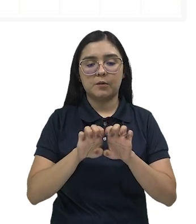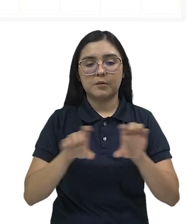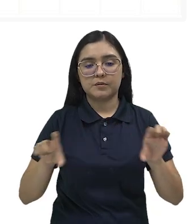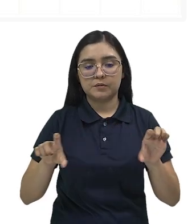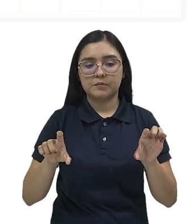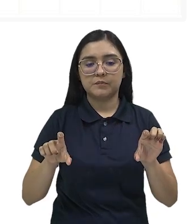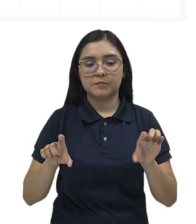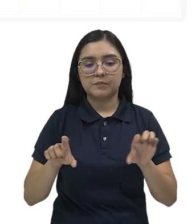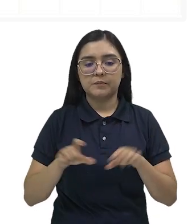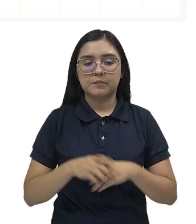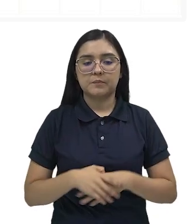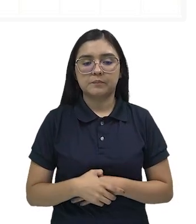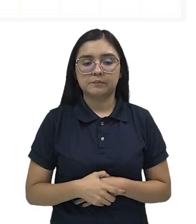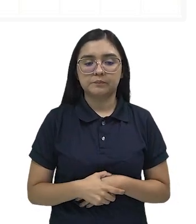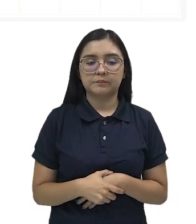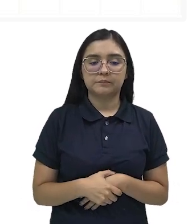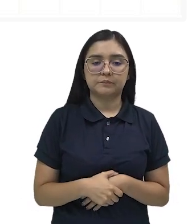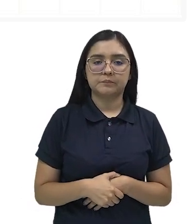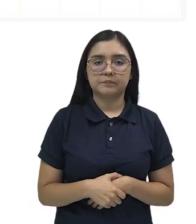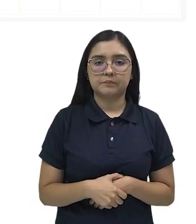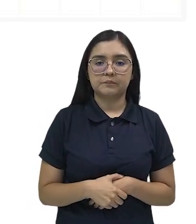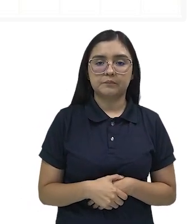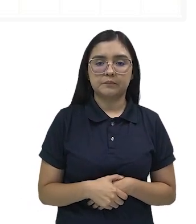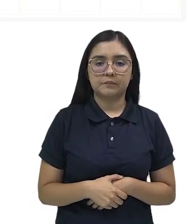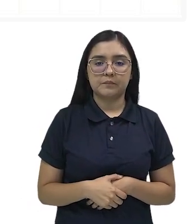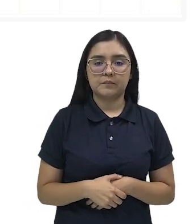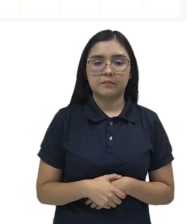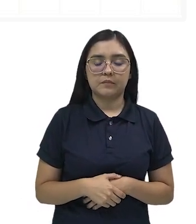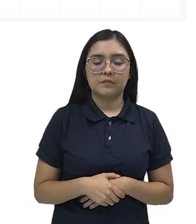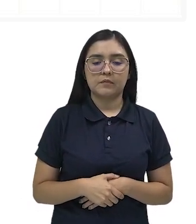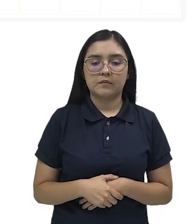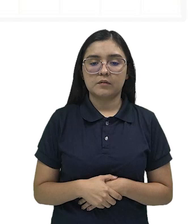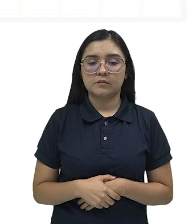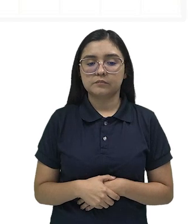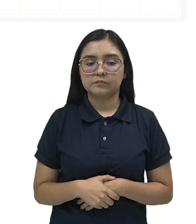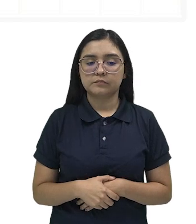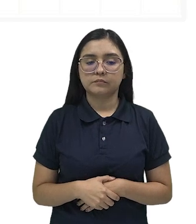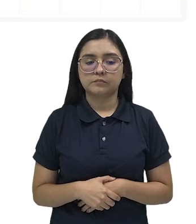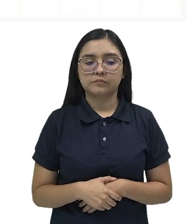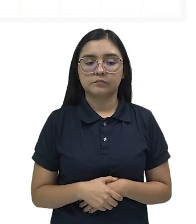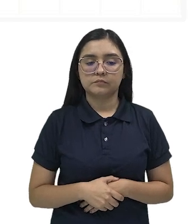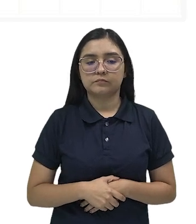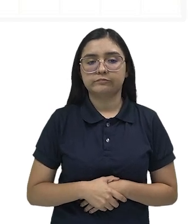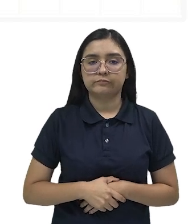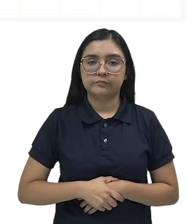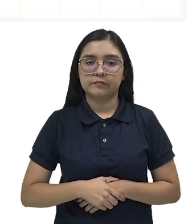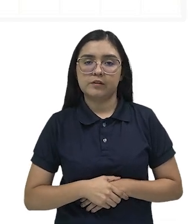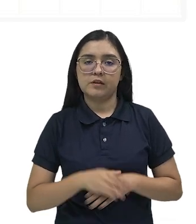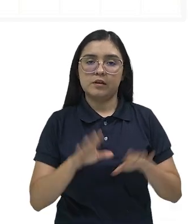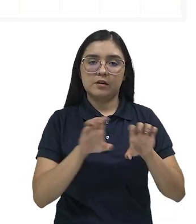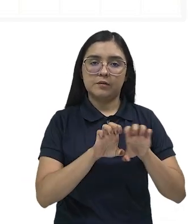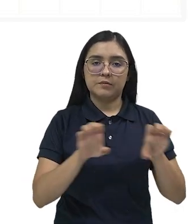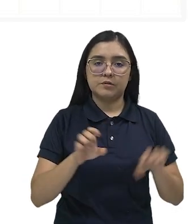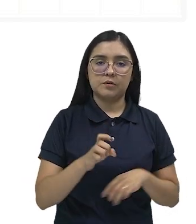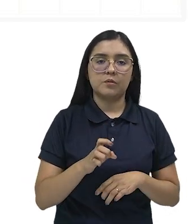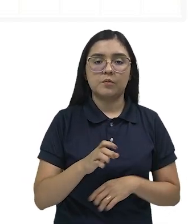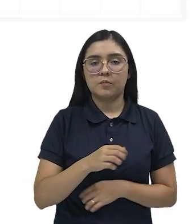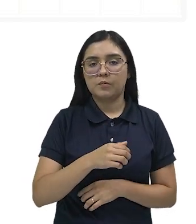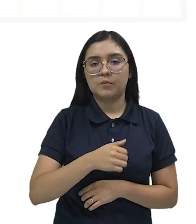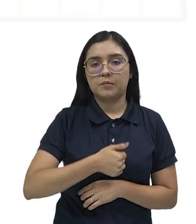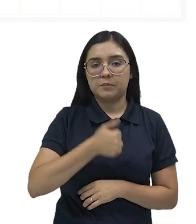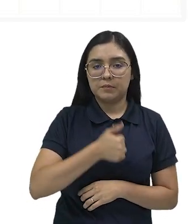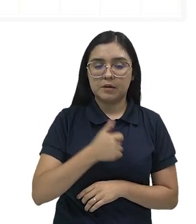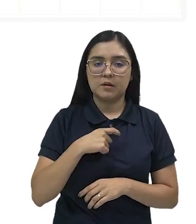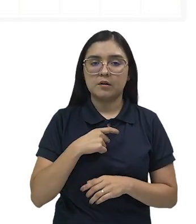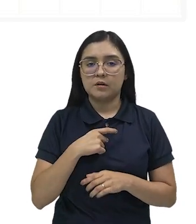o sistema. Beleza? Isso é juntar a equação 1 com a equação 2. Então, a equação 1, olha,